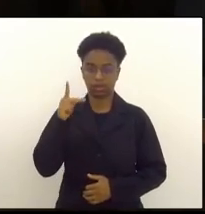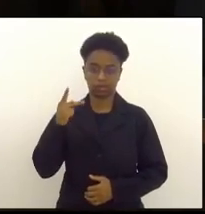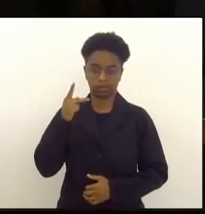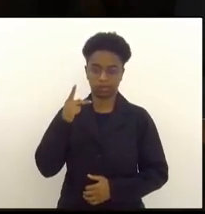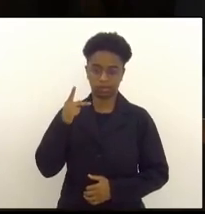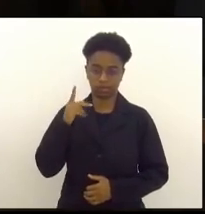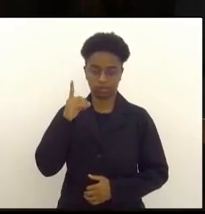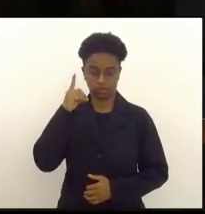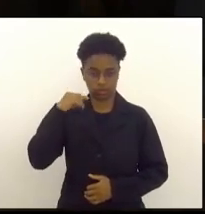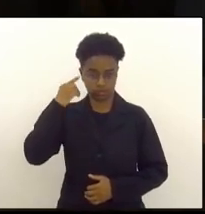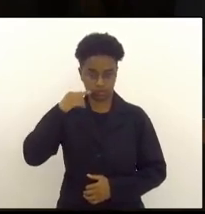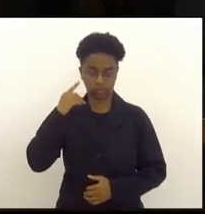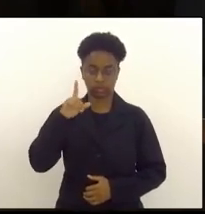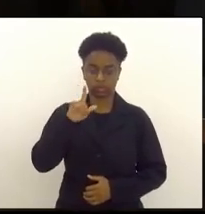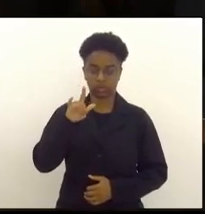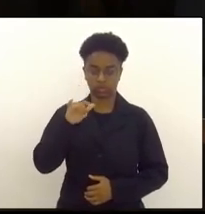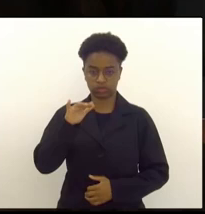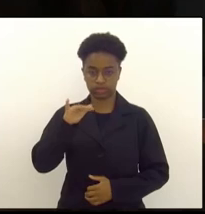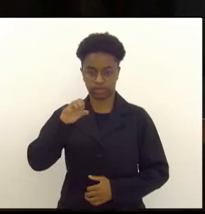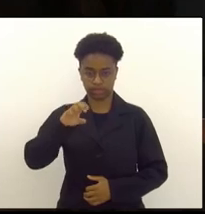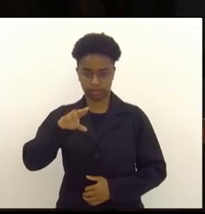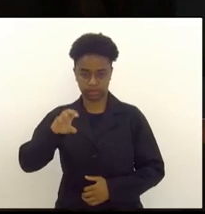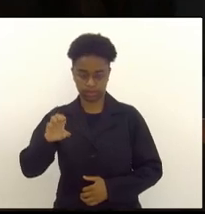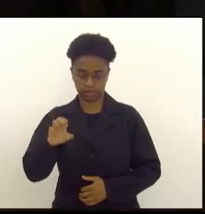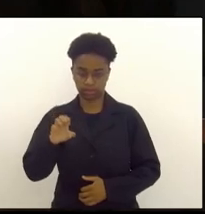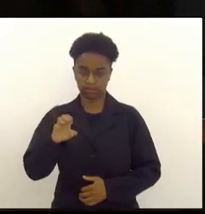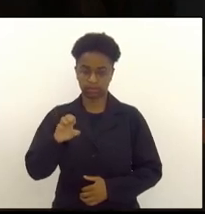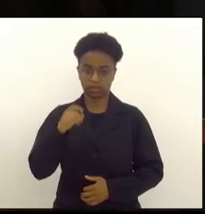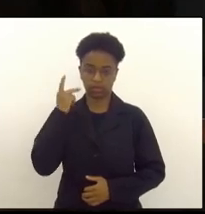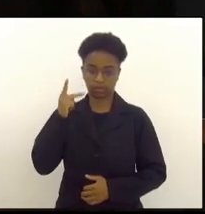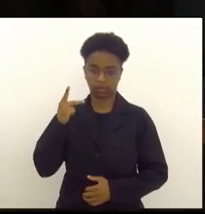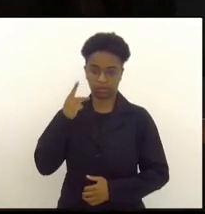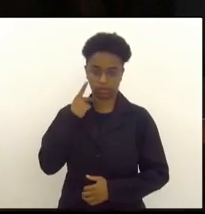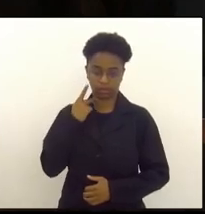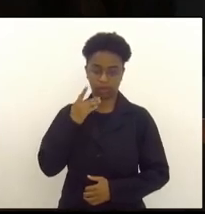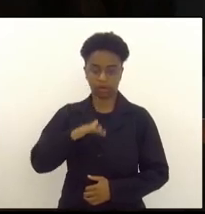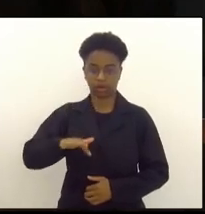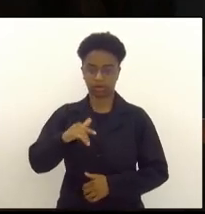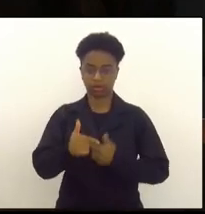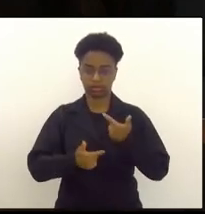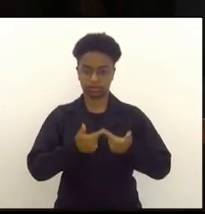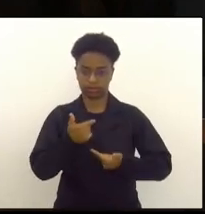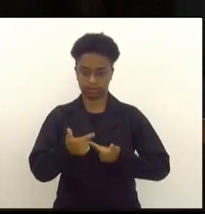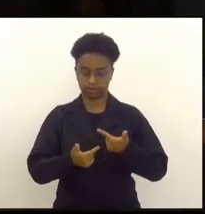Doutora Luciene Rezende Vasconcelos, procuradora do trabalho.